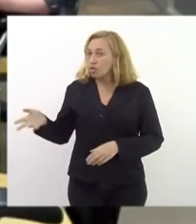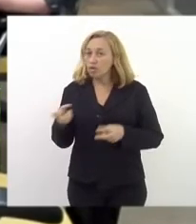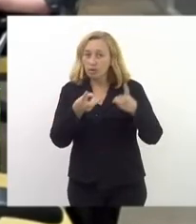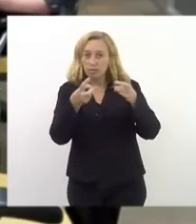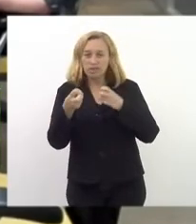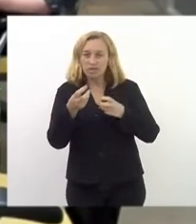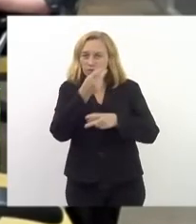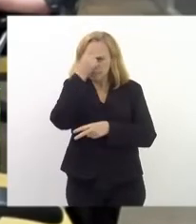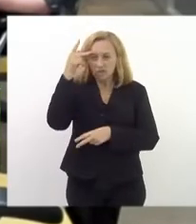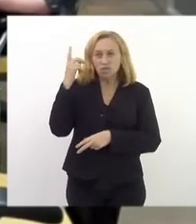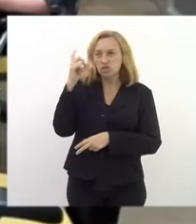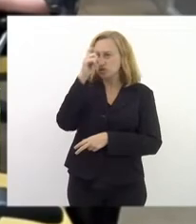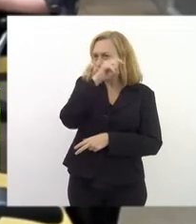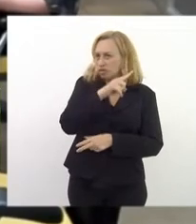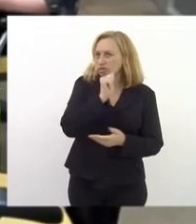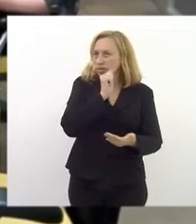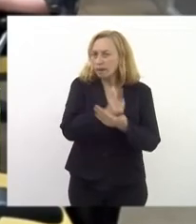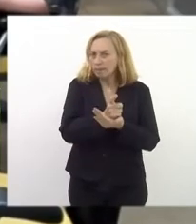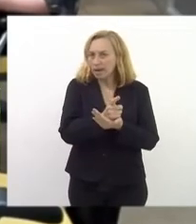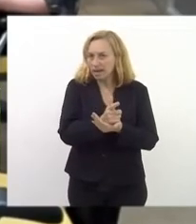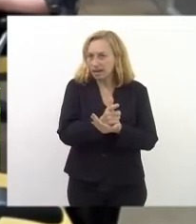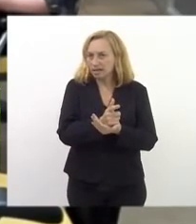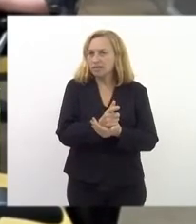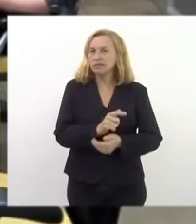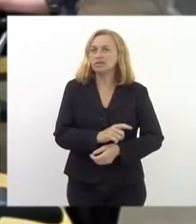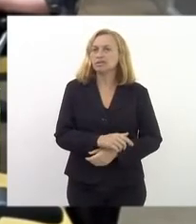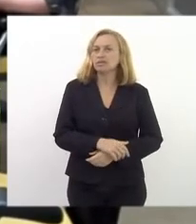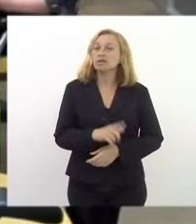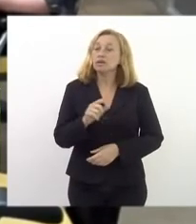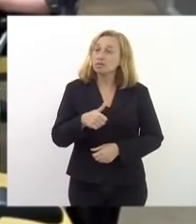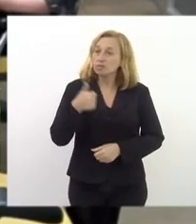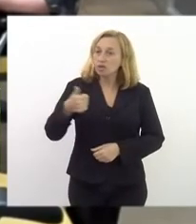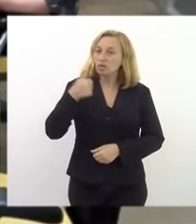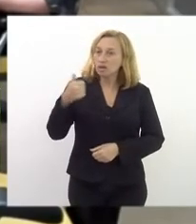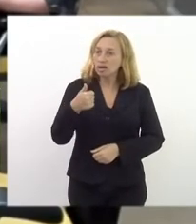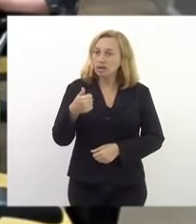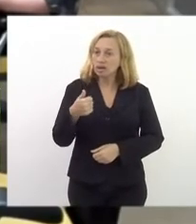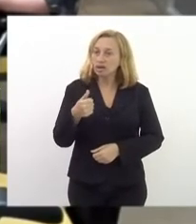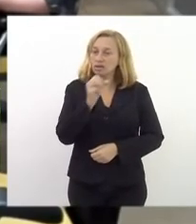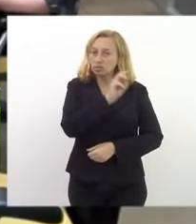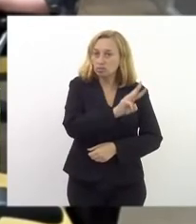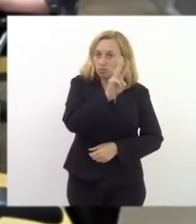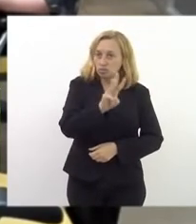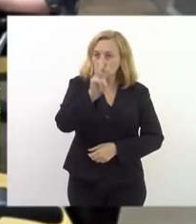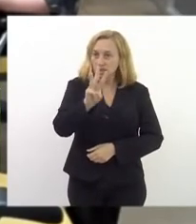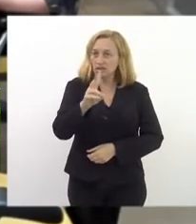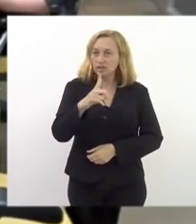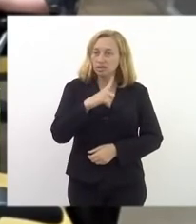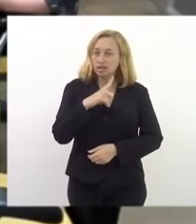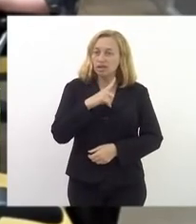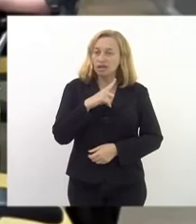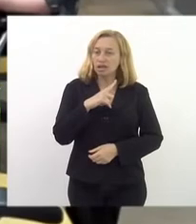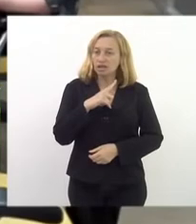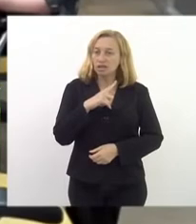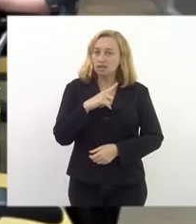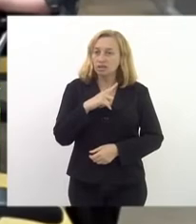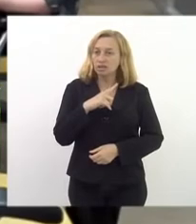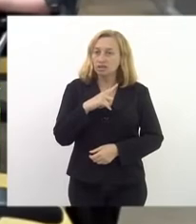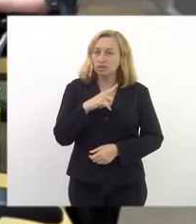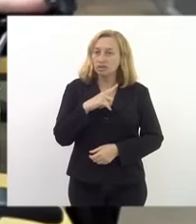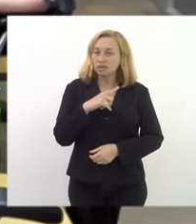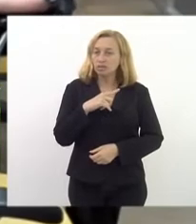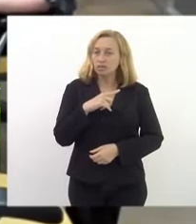com dificuldade para pagar o ITD. Nós melhoramos sensivelmente o site, ele hoje tem uma assistente